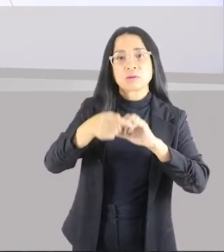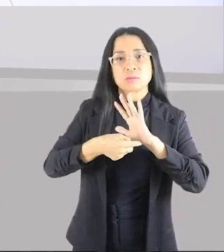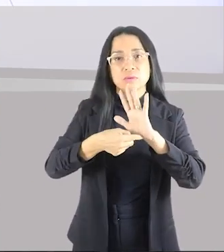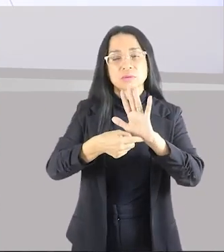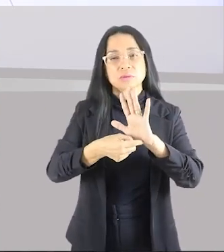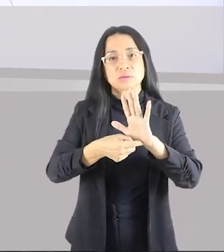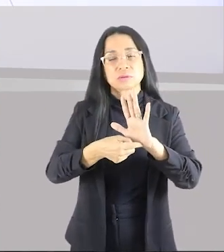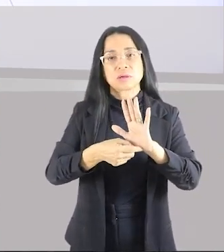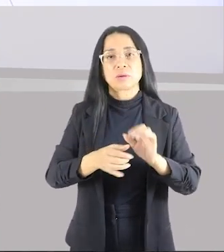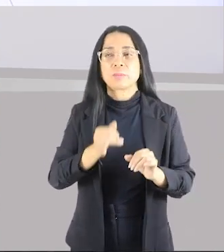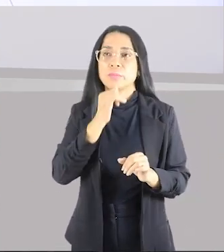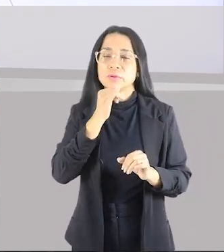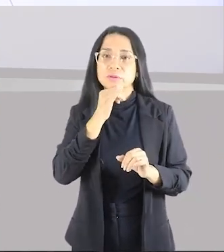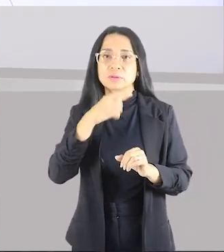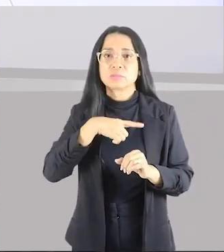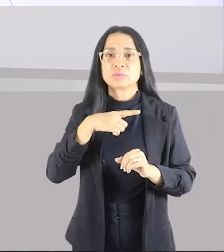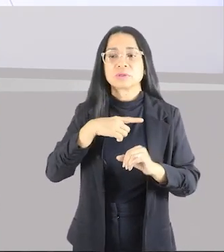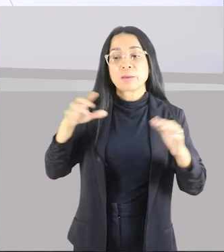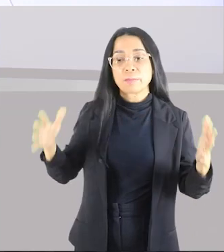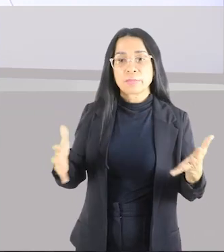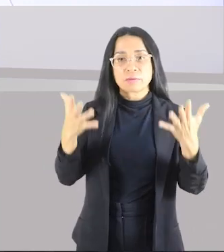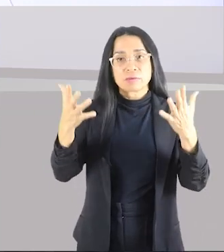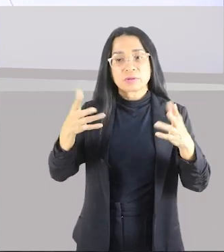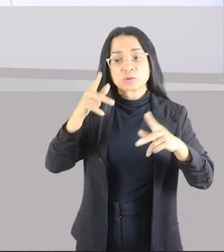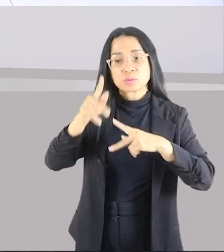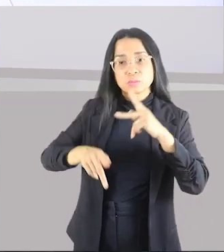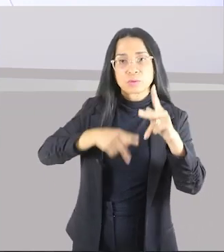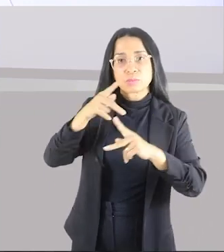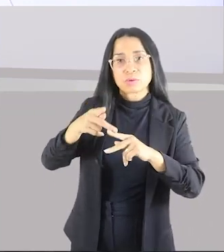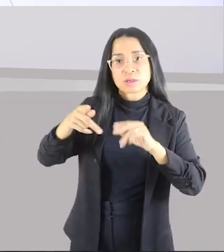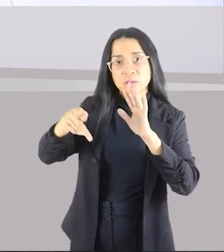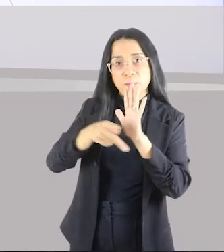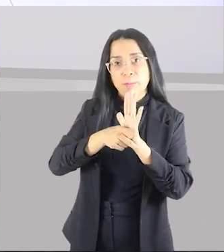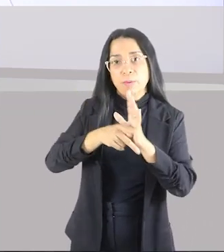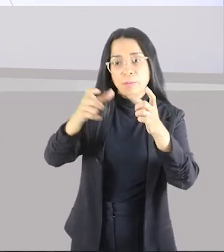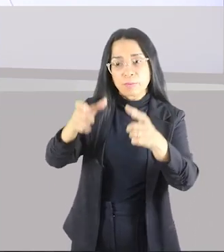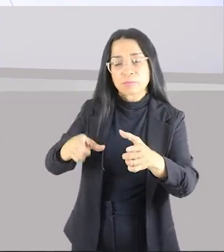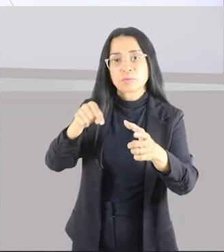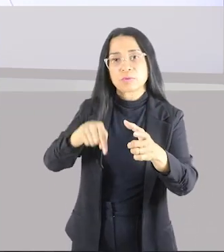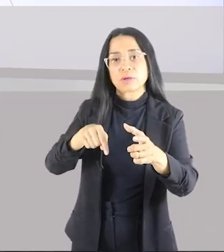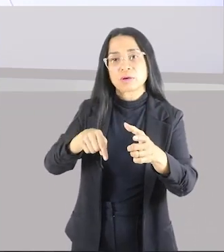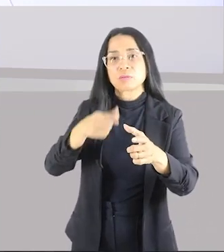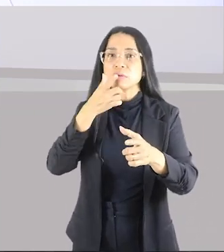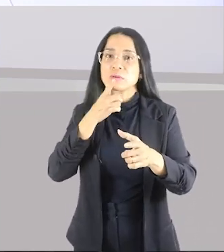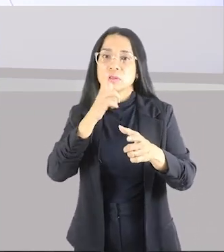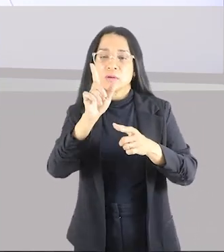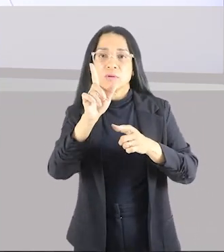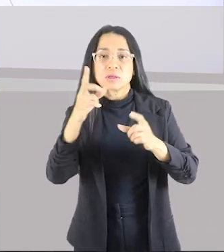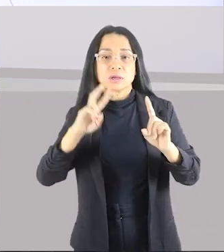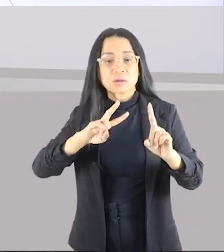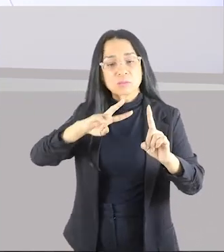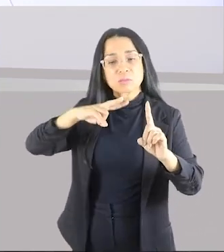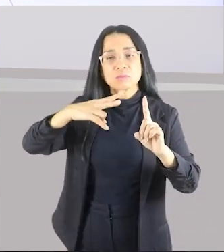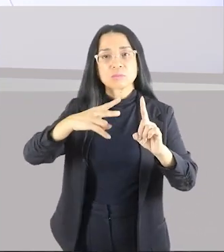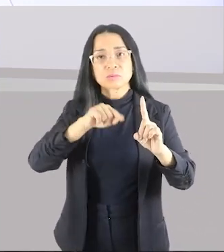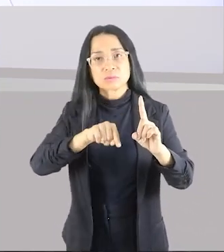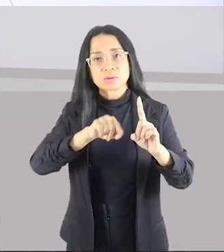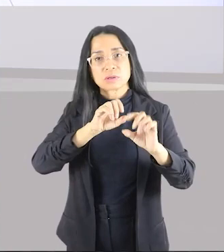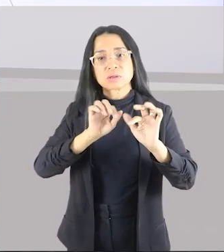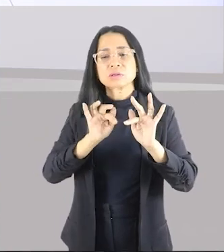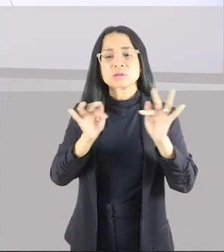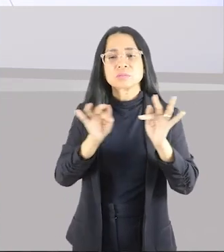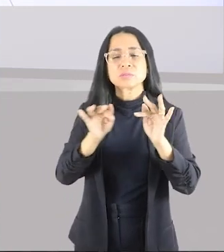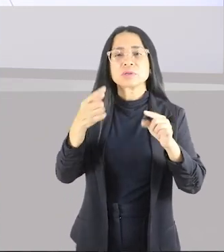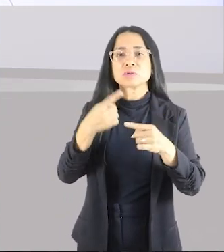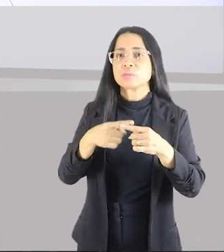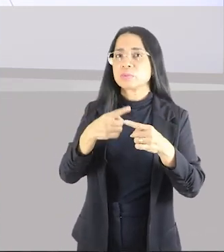Existem manifestações populares e bem locais e específicas que ainda não ganharam destaque simplesmente